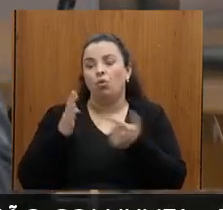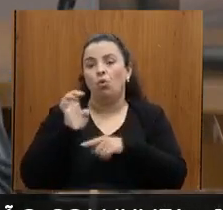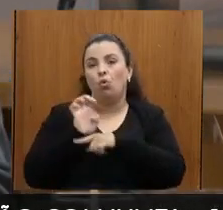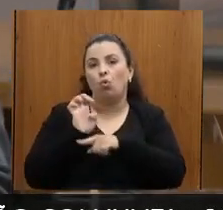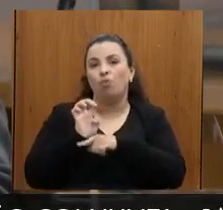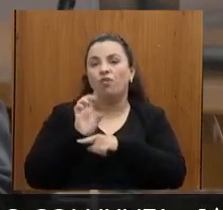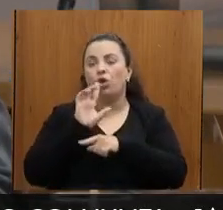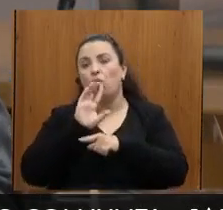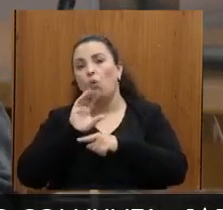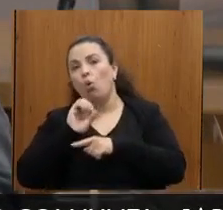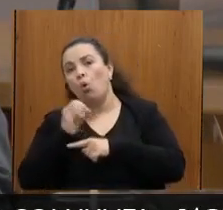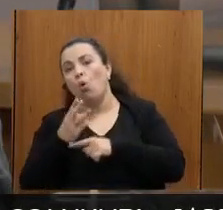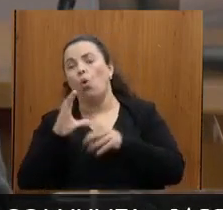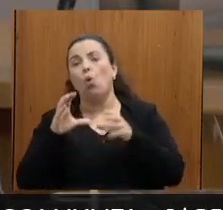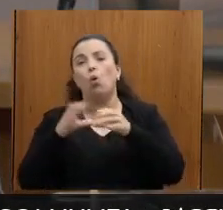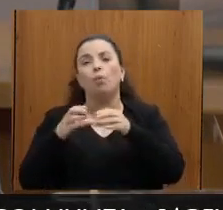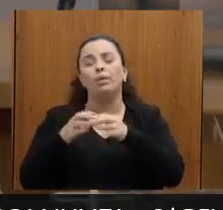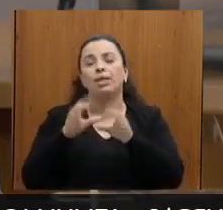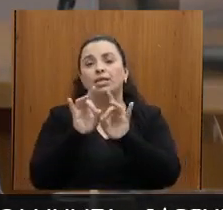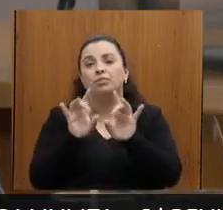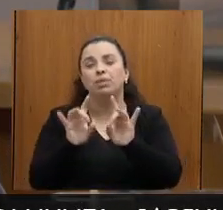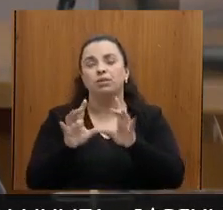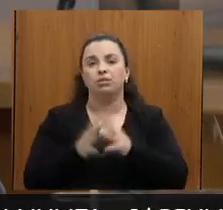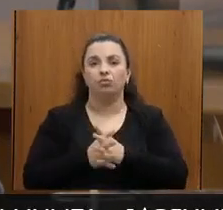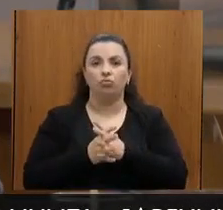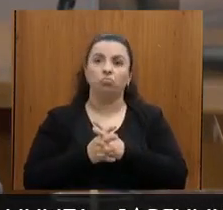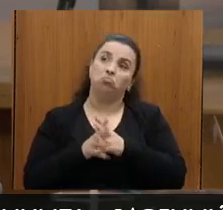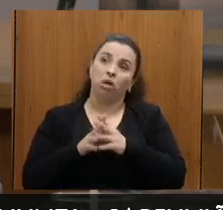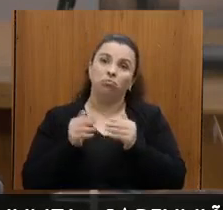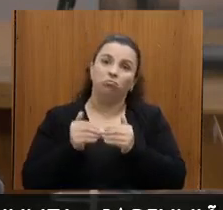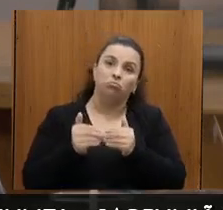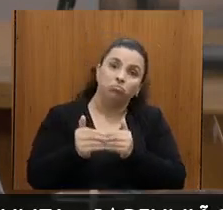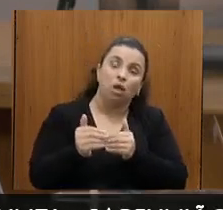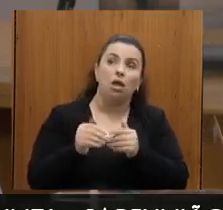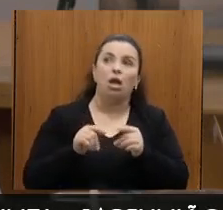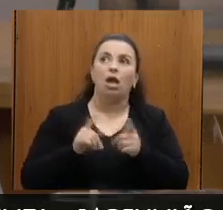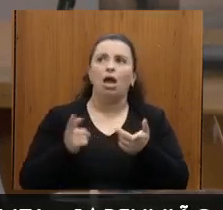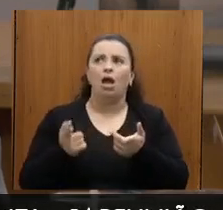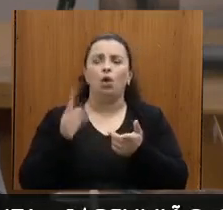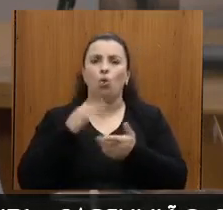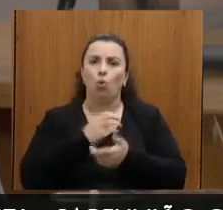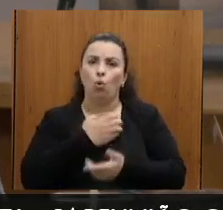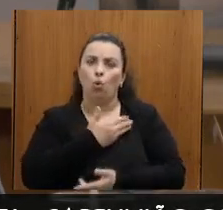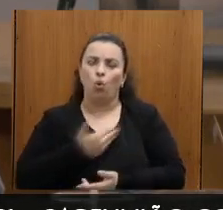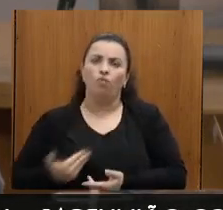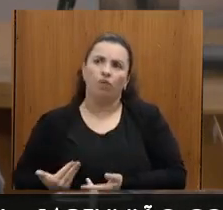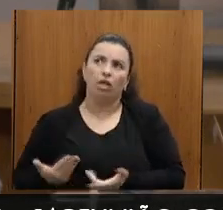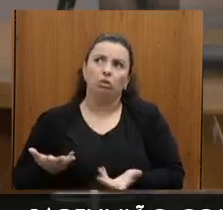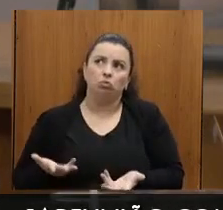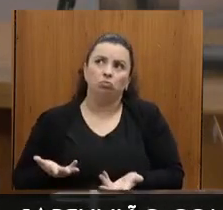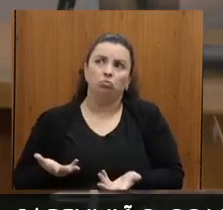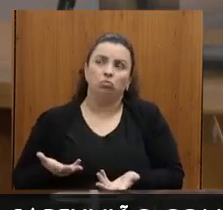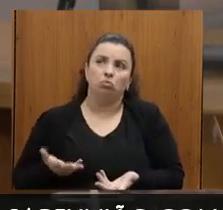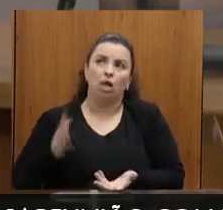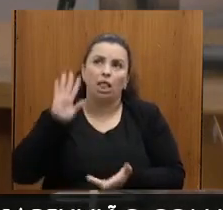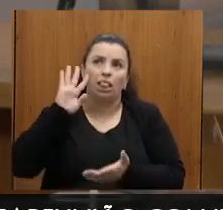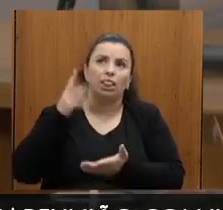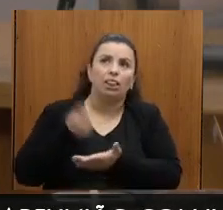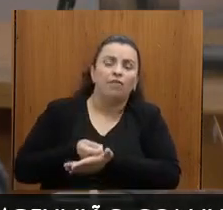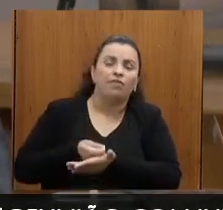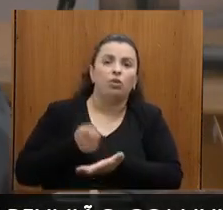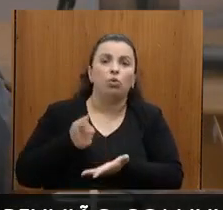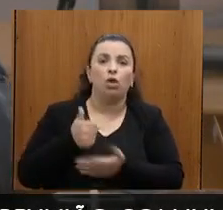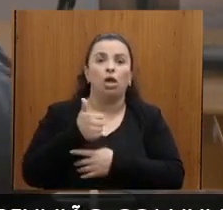Até aí as coisas caminharam e o governo definiu o valor da indenização a ser paga. Ficou em 14 mil